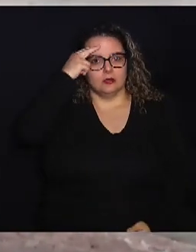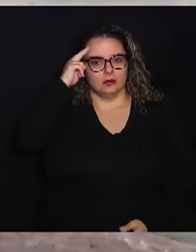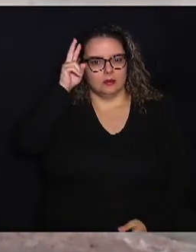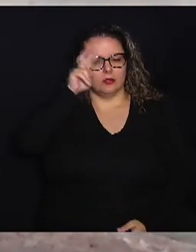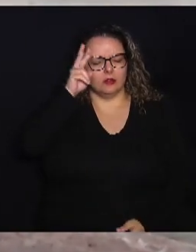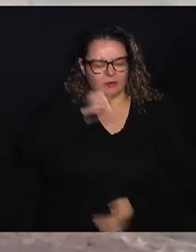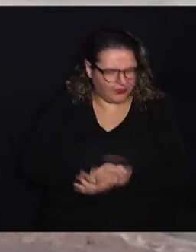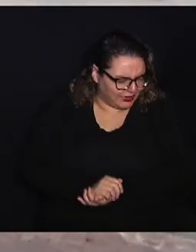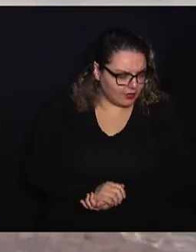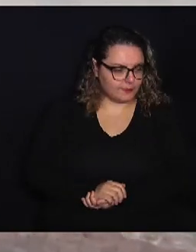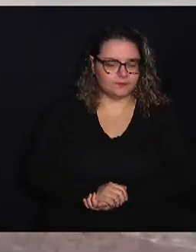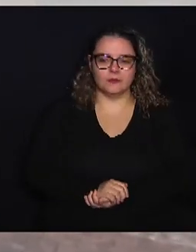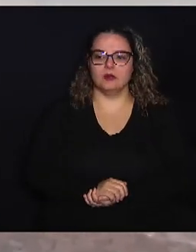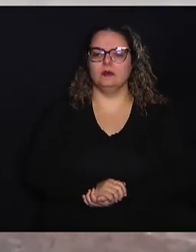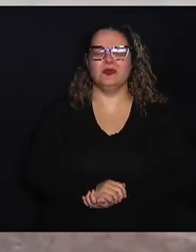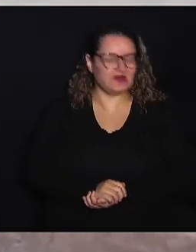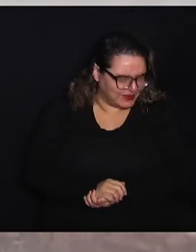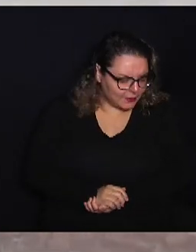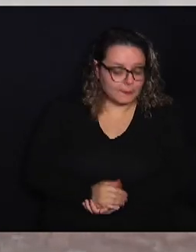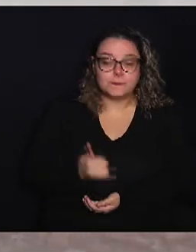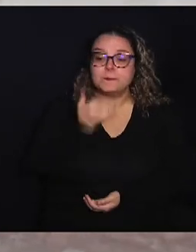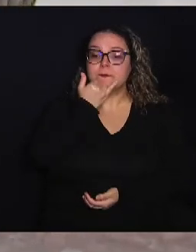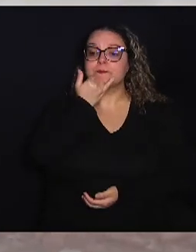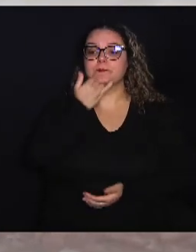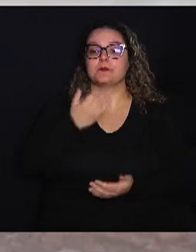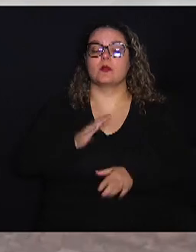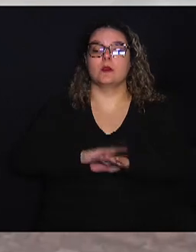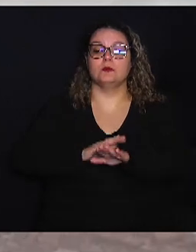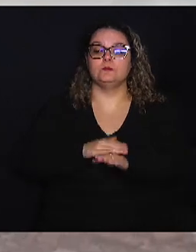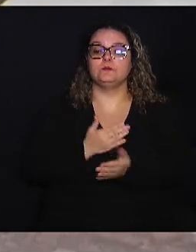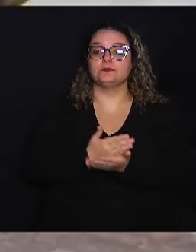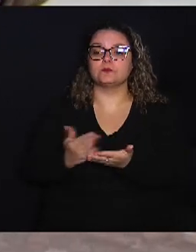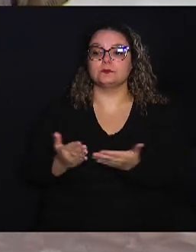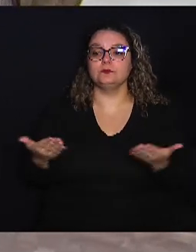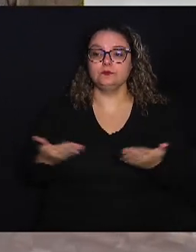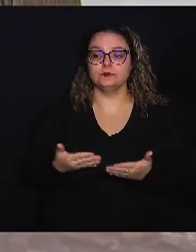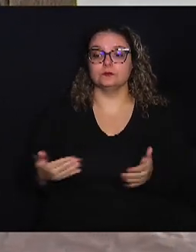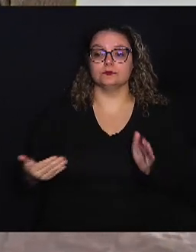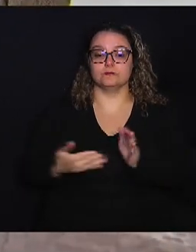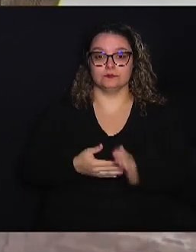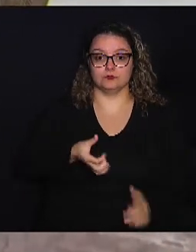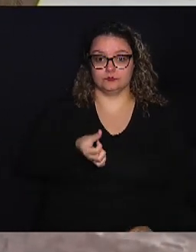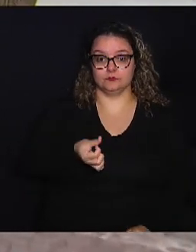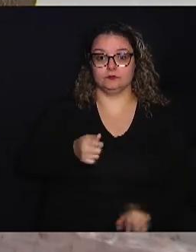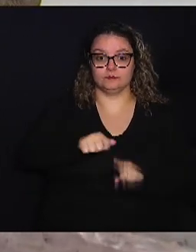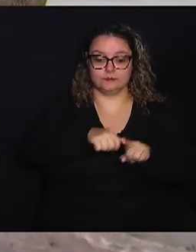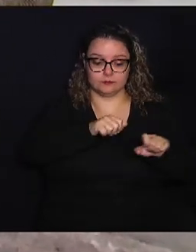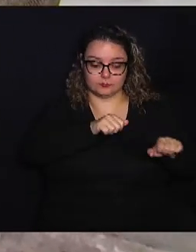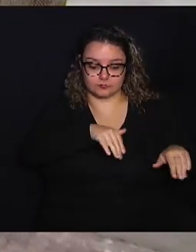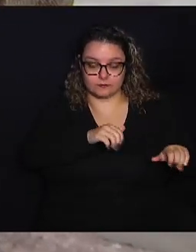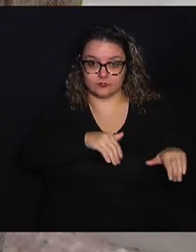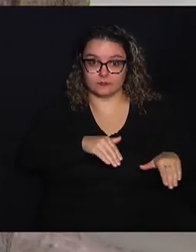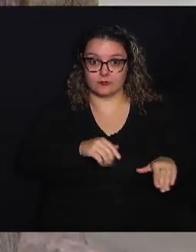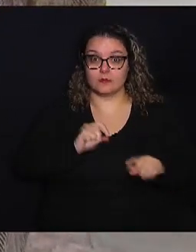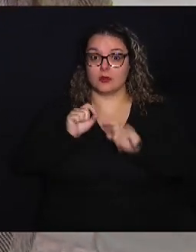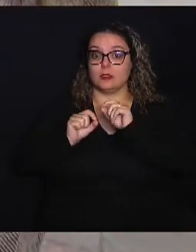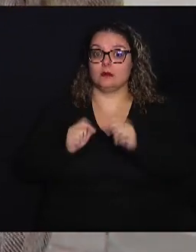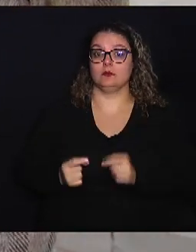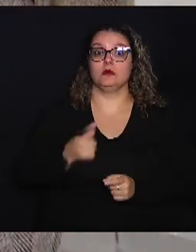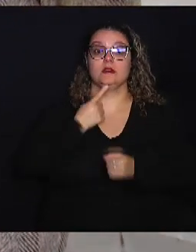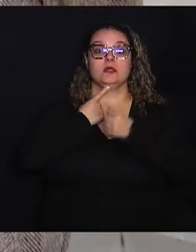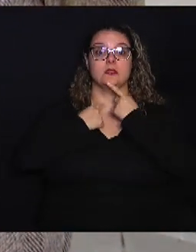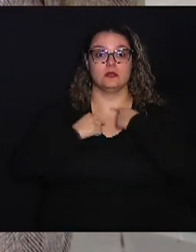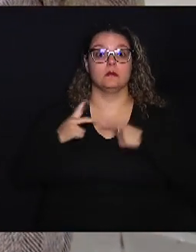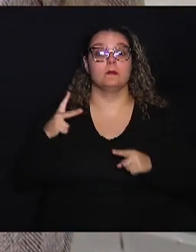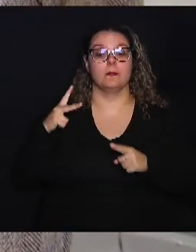relembrando, as atividades começaram hoje e vão até o dia 6 de setembro. E para quem desejar parar